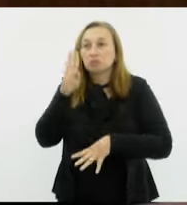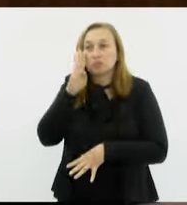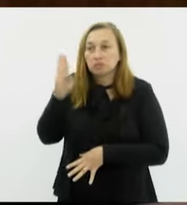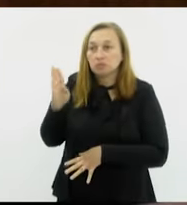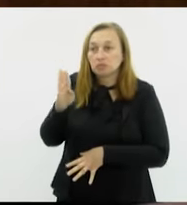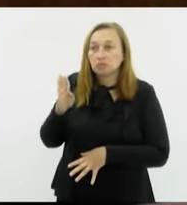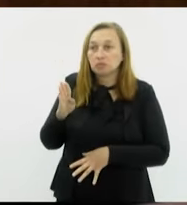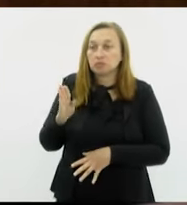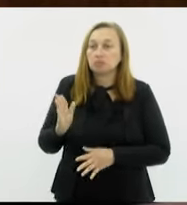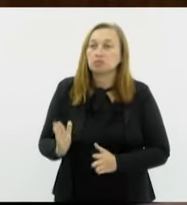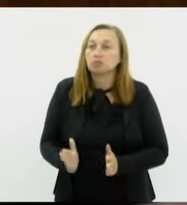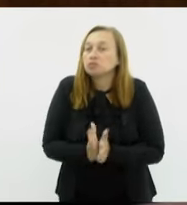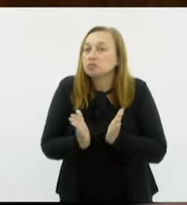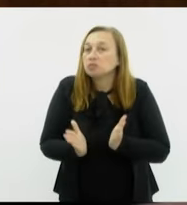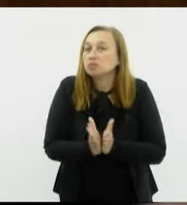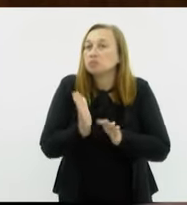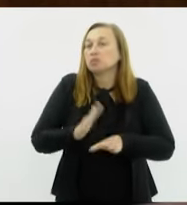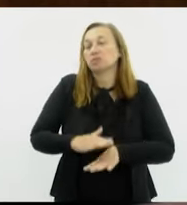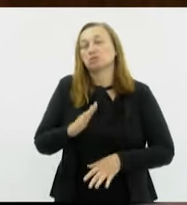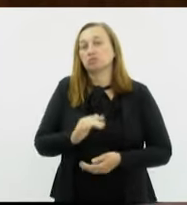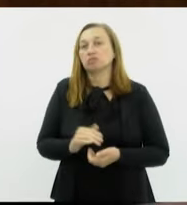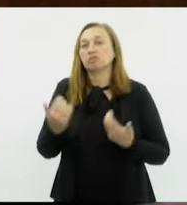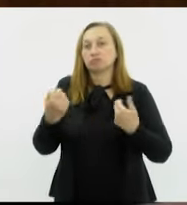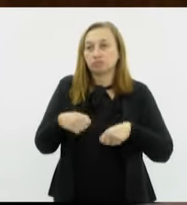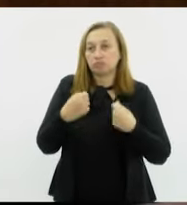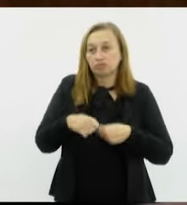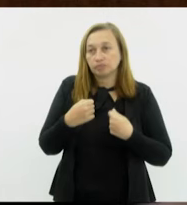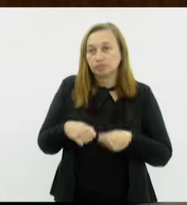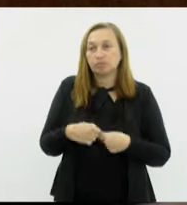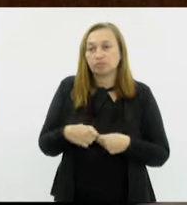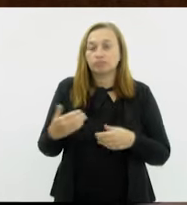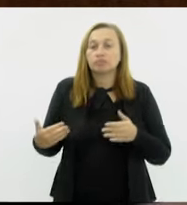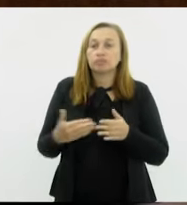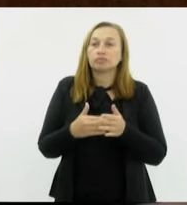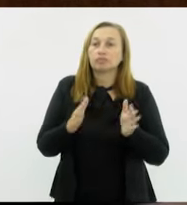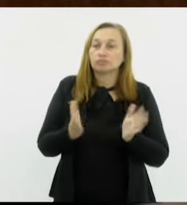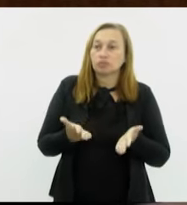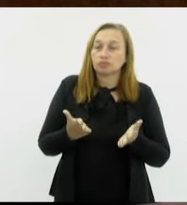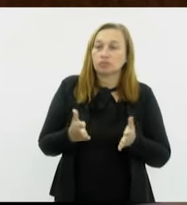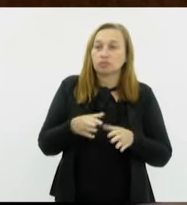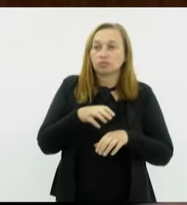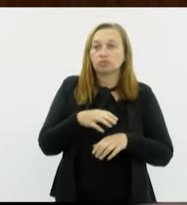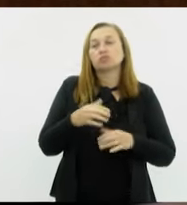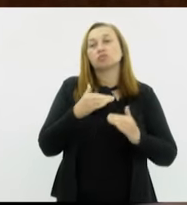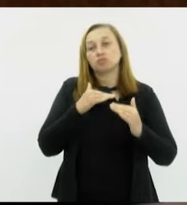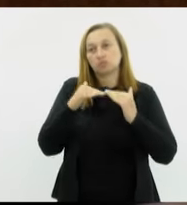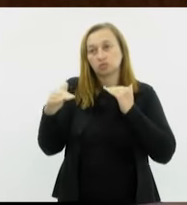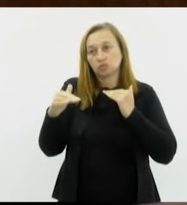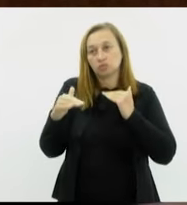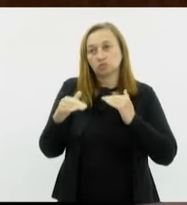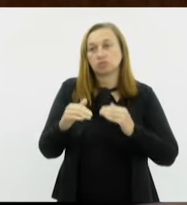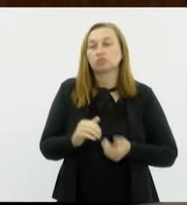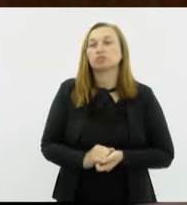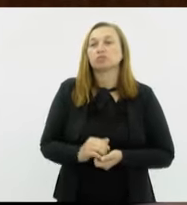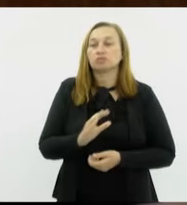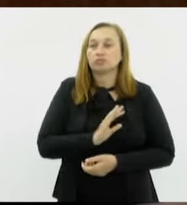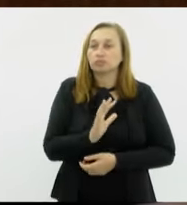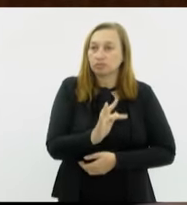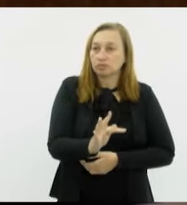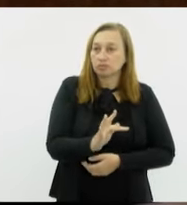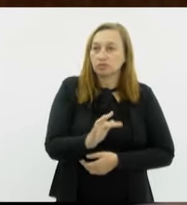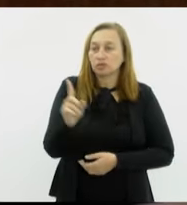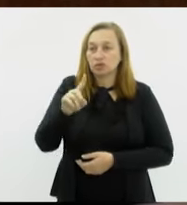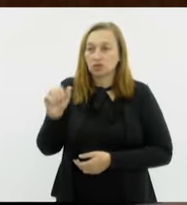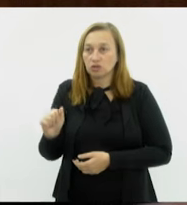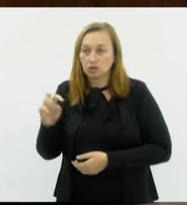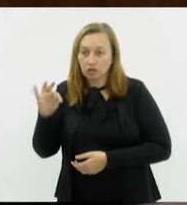aquelas pessoas mais humildes, que precisavam e muito, e precisam até hoje, do transporte sob trilho, no caso, Baixada Fluminense, Zona Oeste.